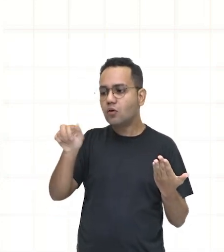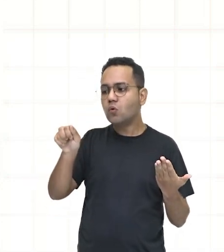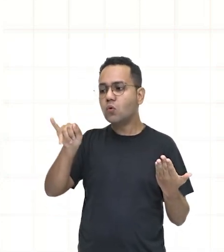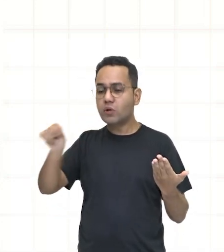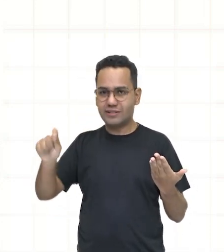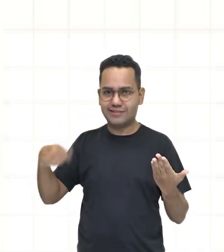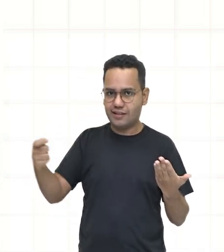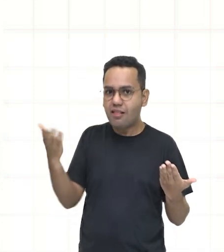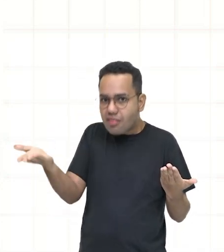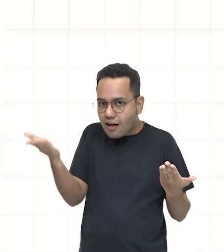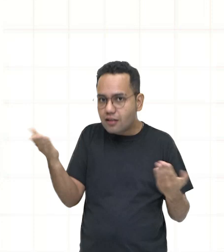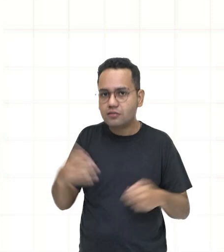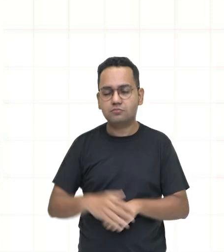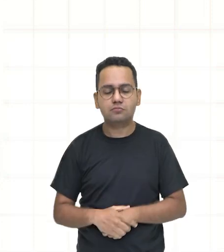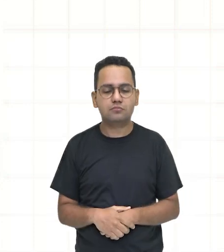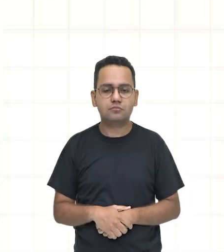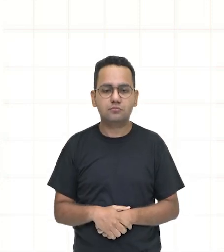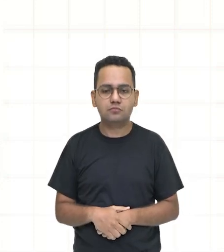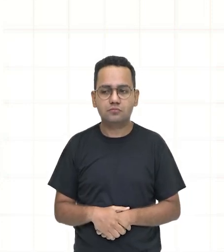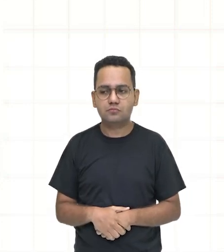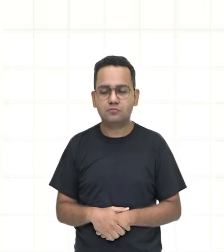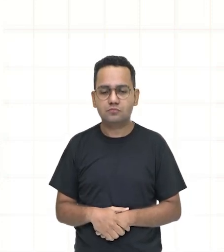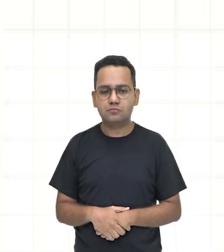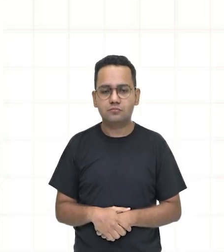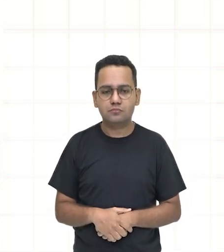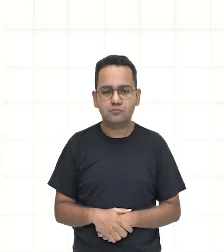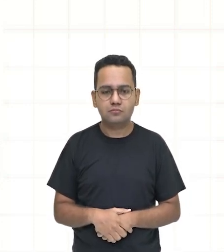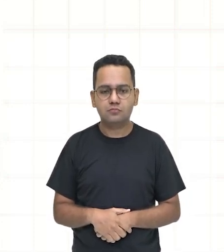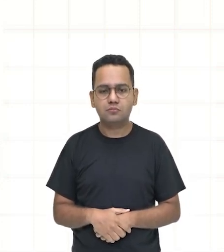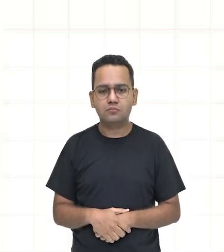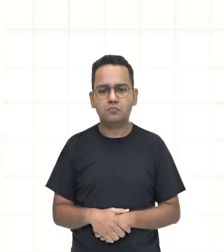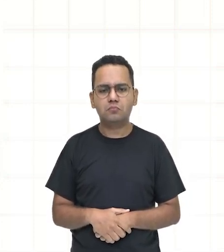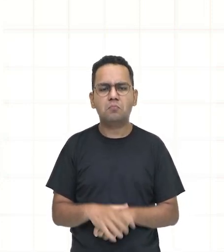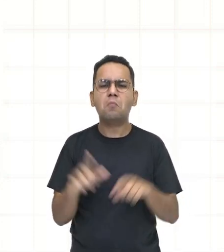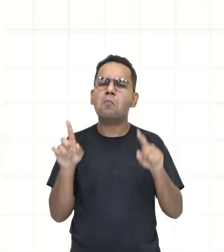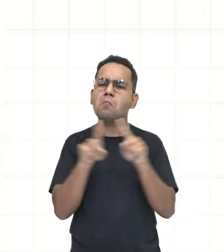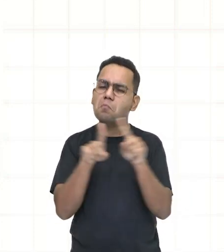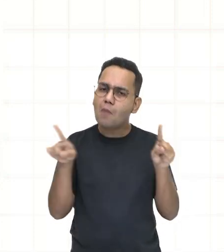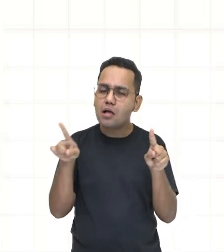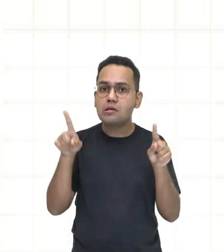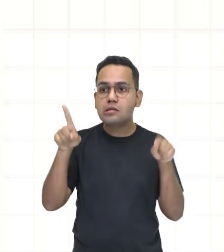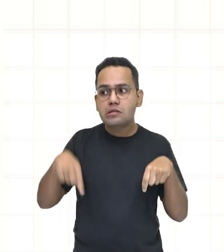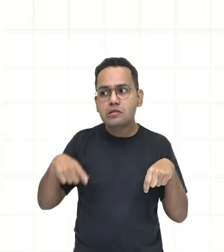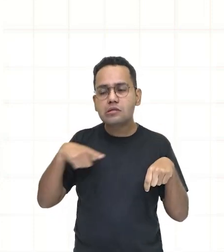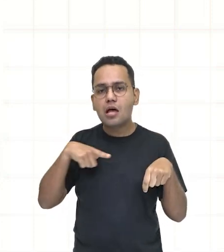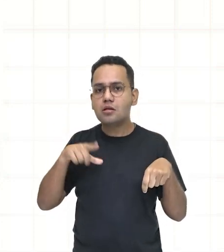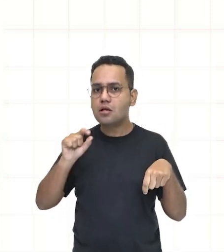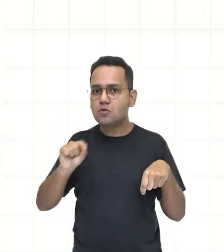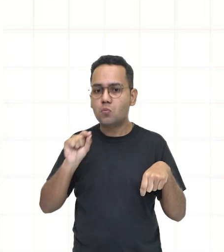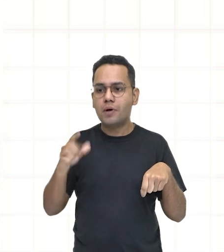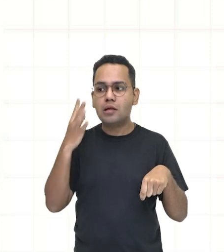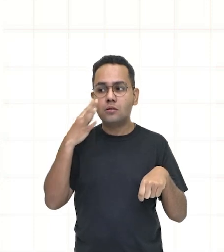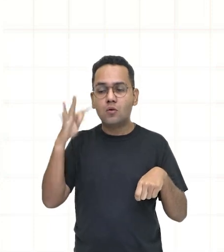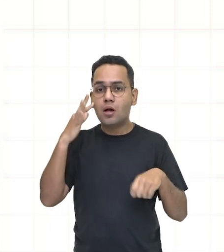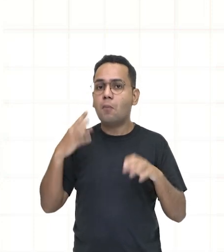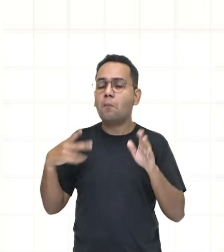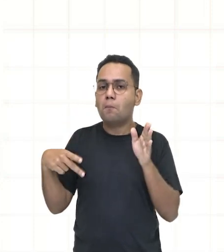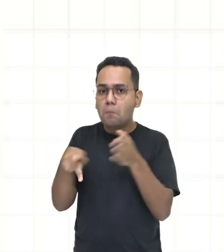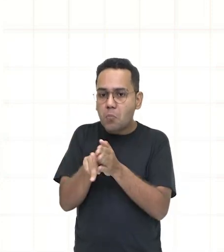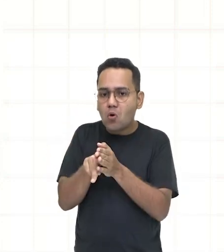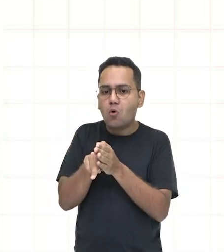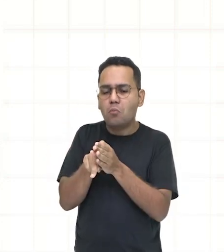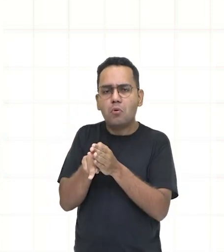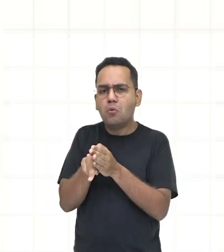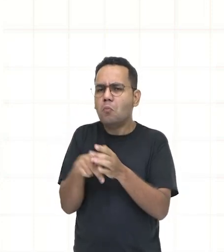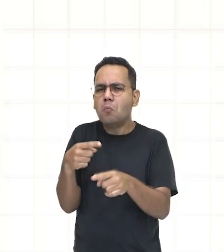é chamada de Eurásia, justamente. Agora existem aí umas justificativas do porquê que se trata esses